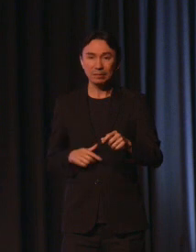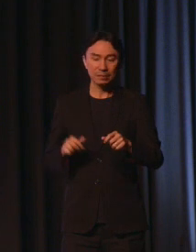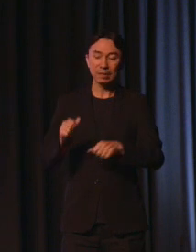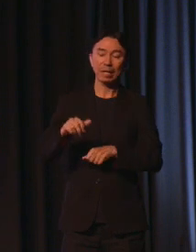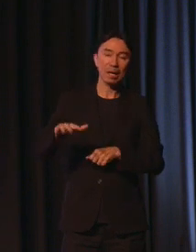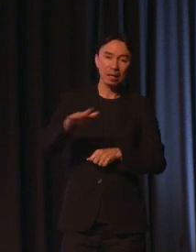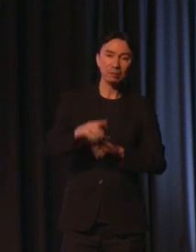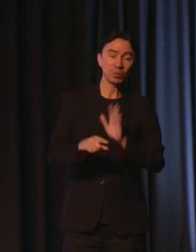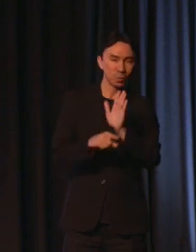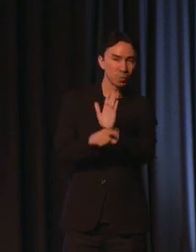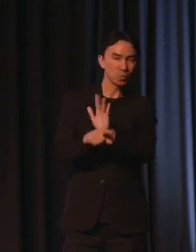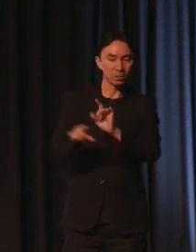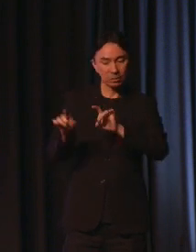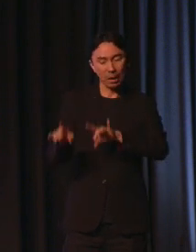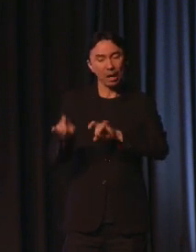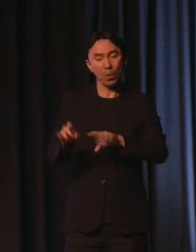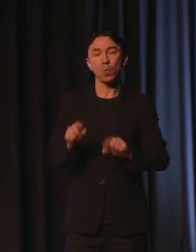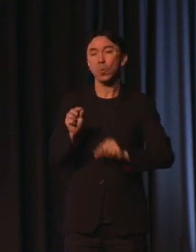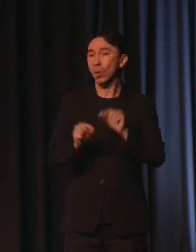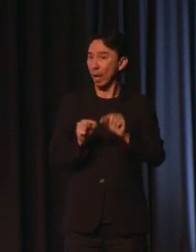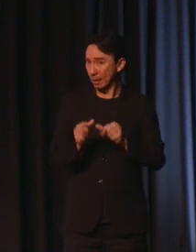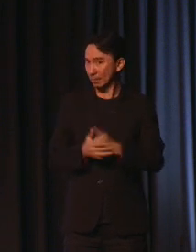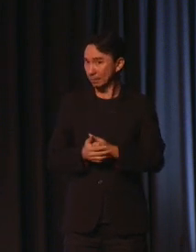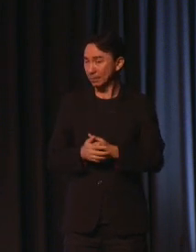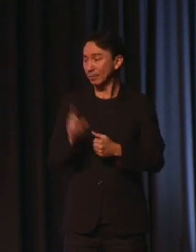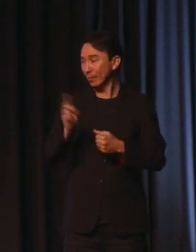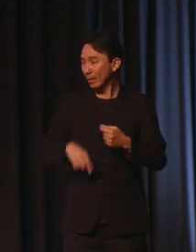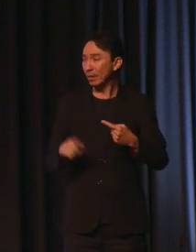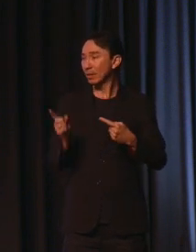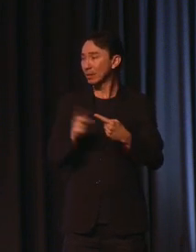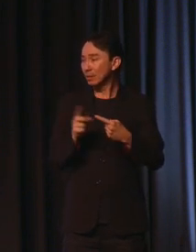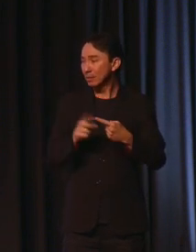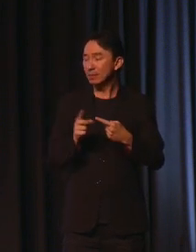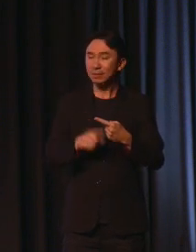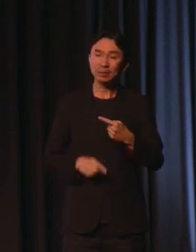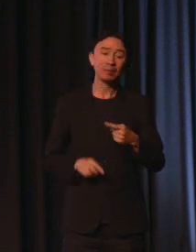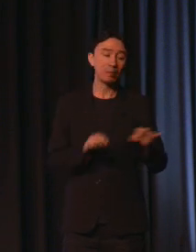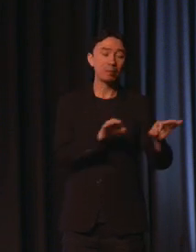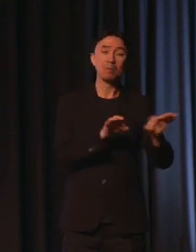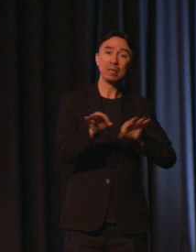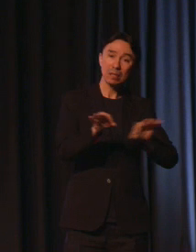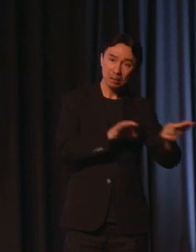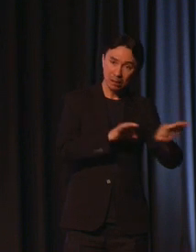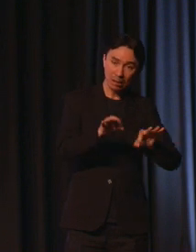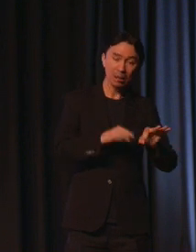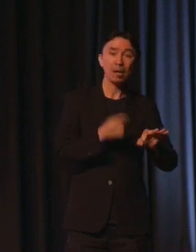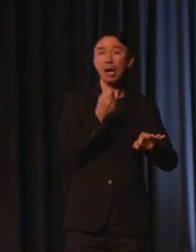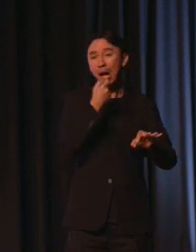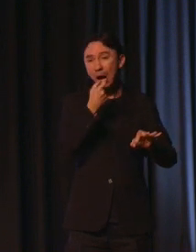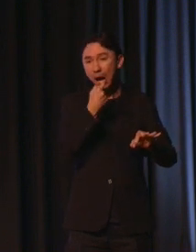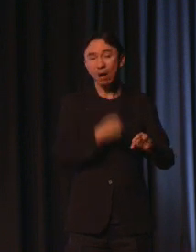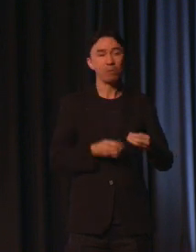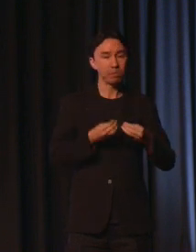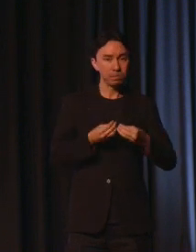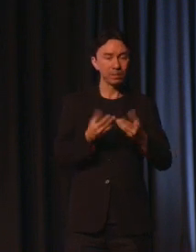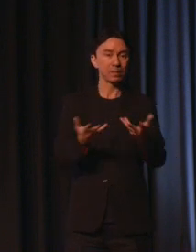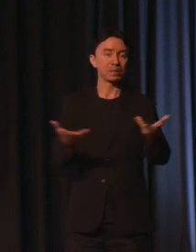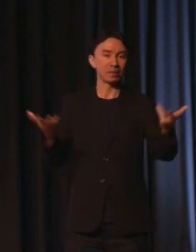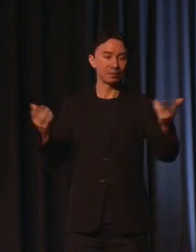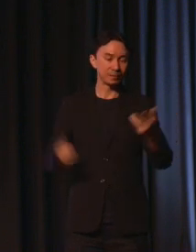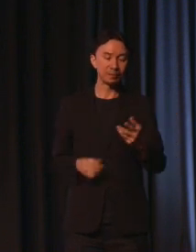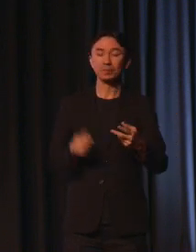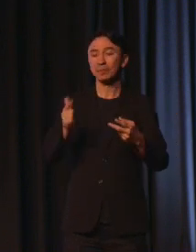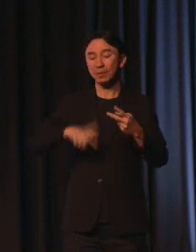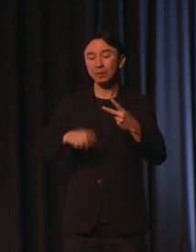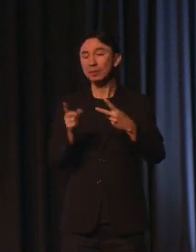técnico, estão planejar a aquisição e distribuir os medicamentos procoagulantes, elaborar e revisar normas